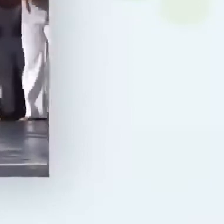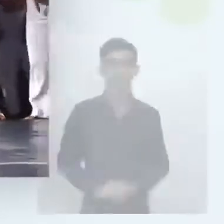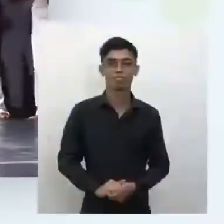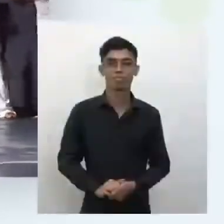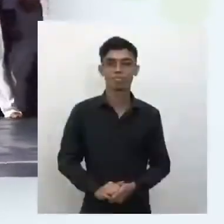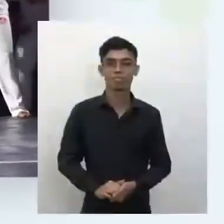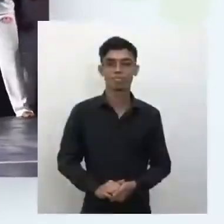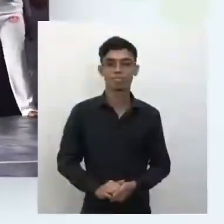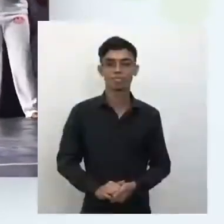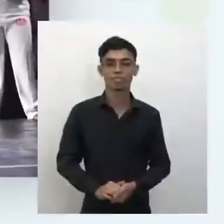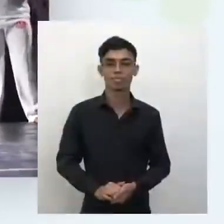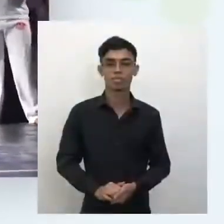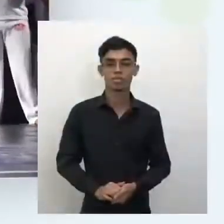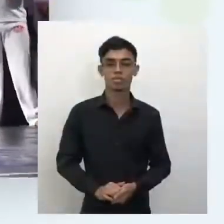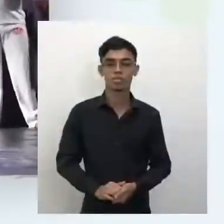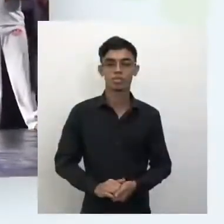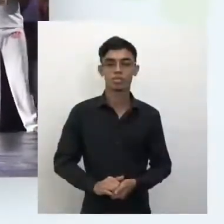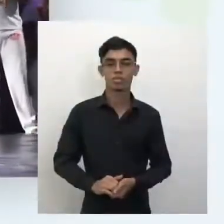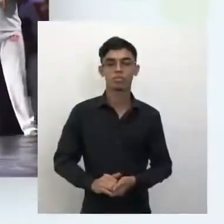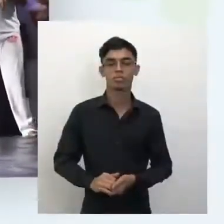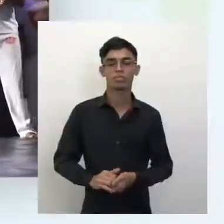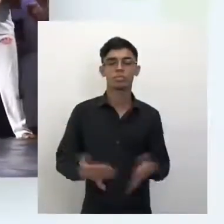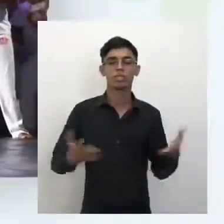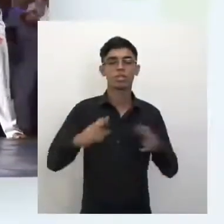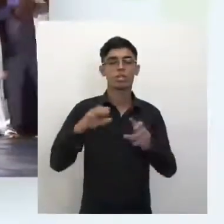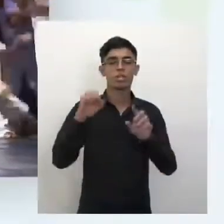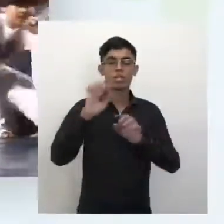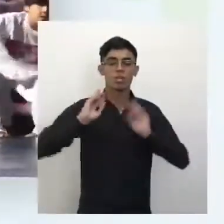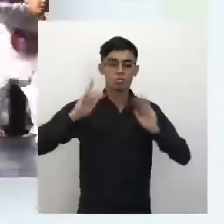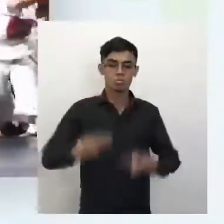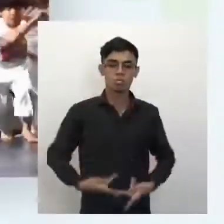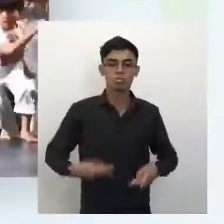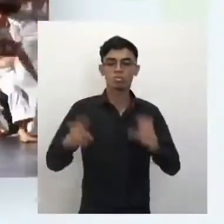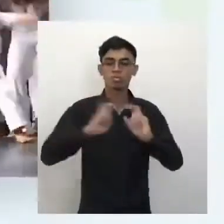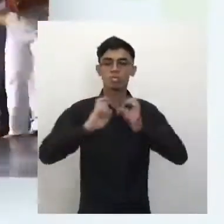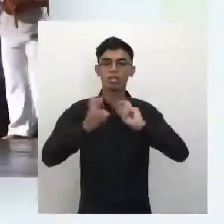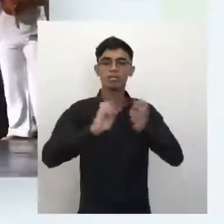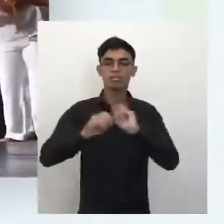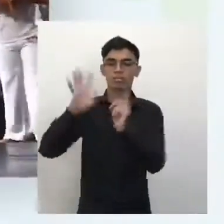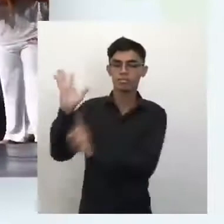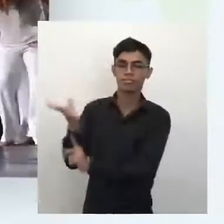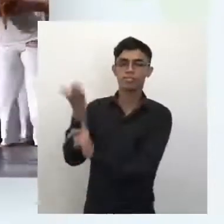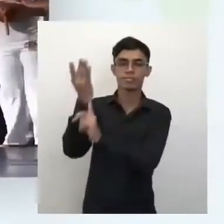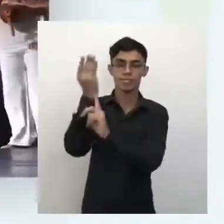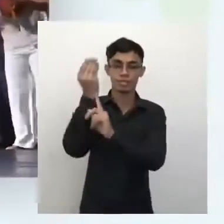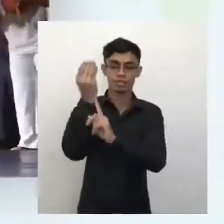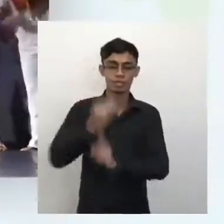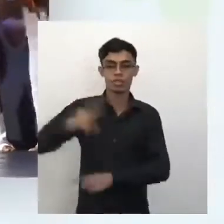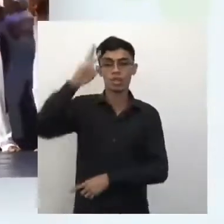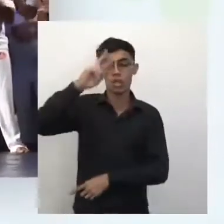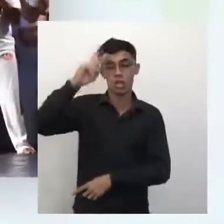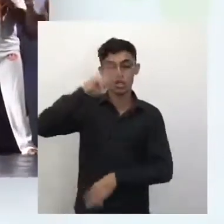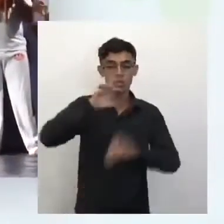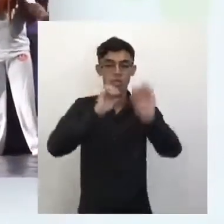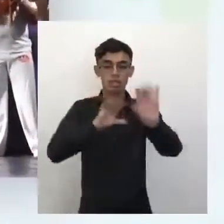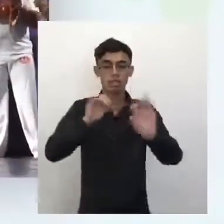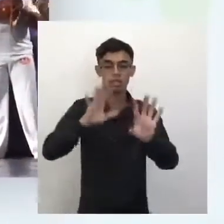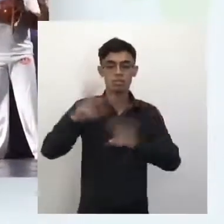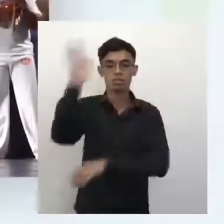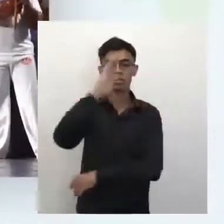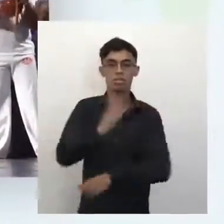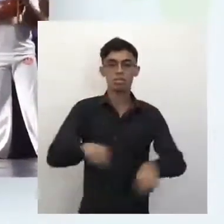Considerada pela Unesco como patrimônio imaterial da humanidade, a capoeira é uma arte que aproxima as histórias do Brasil e da